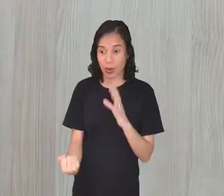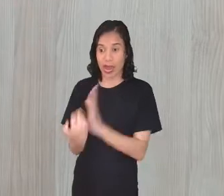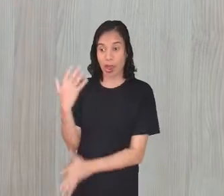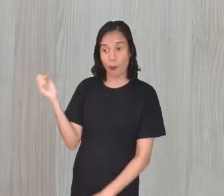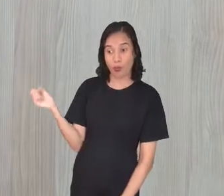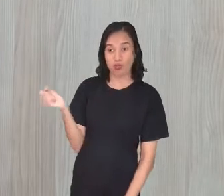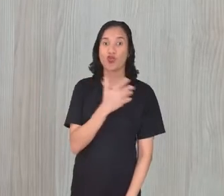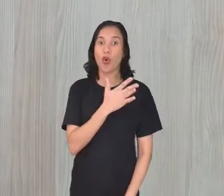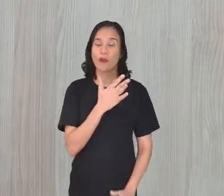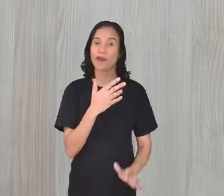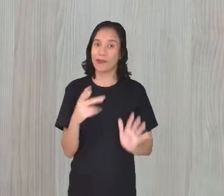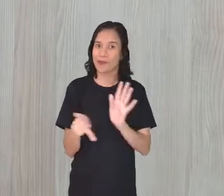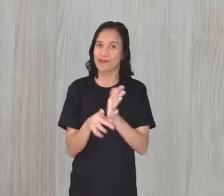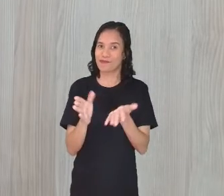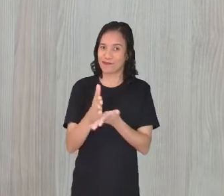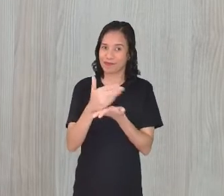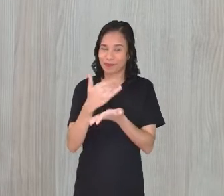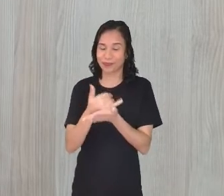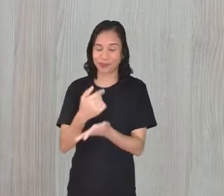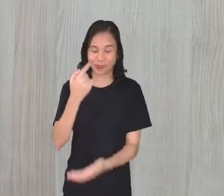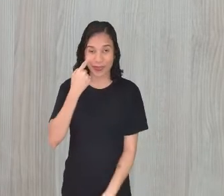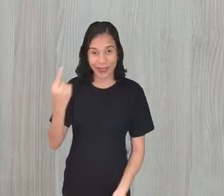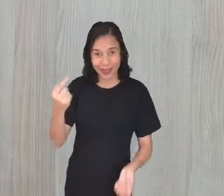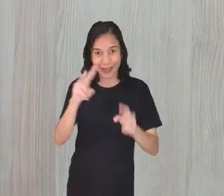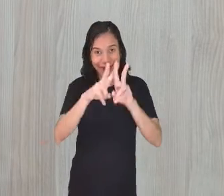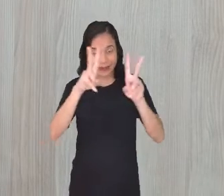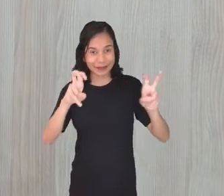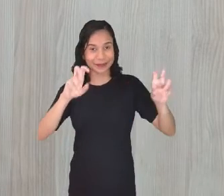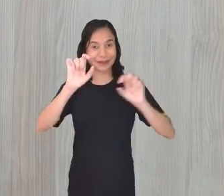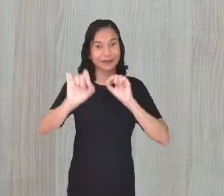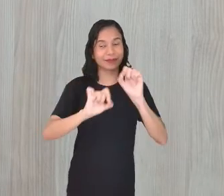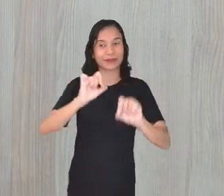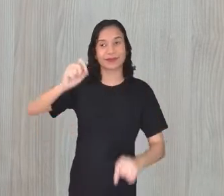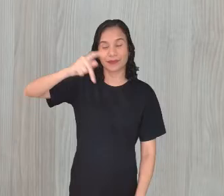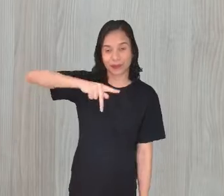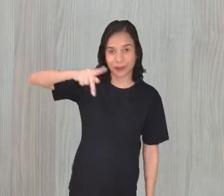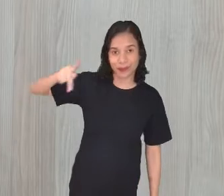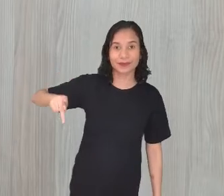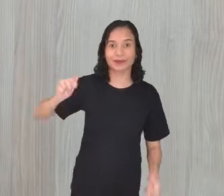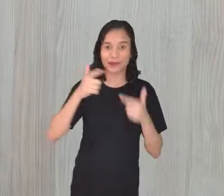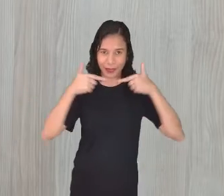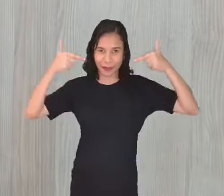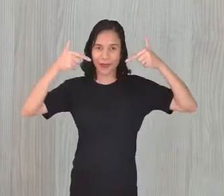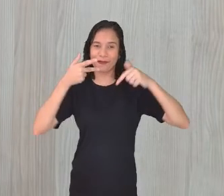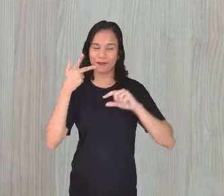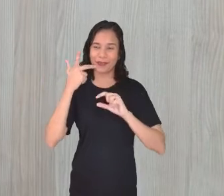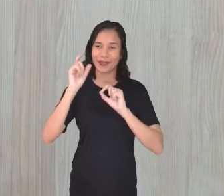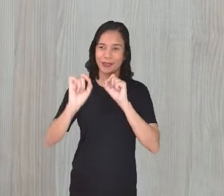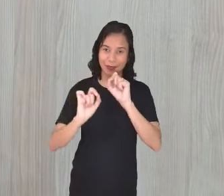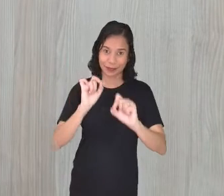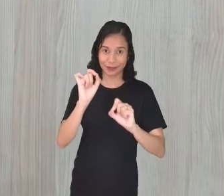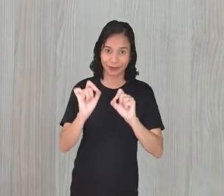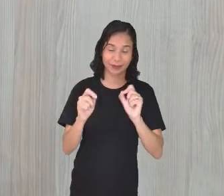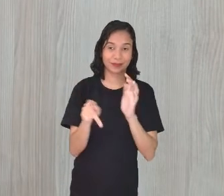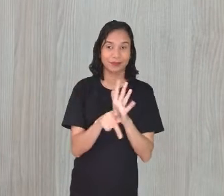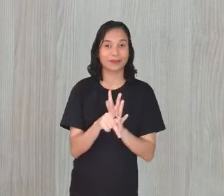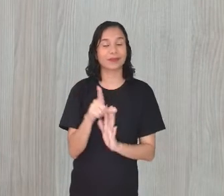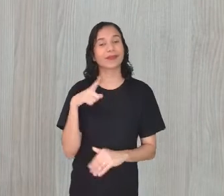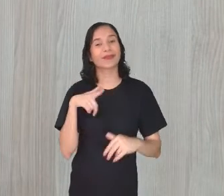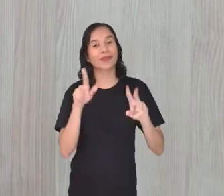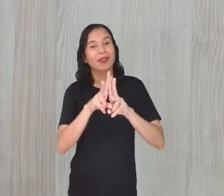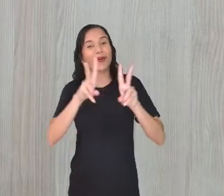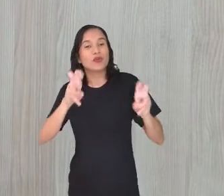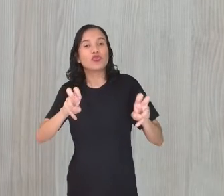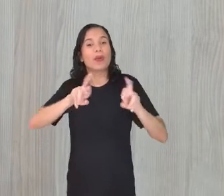nova receita, com uma nova medida. Isso, sobre isso que a professora Viviane está falando, sobre